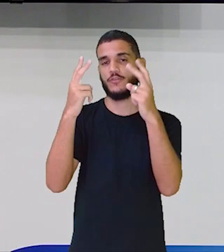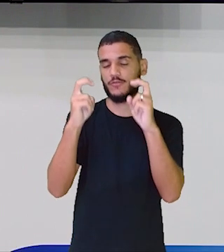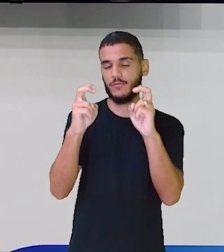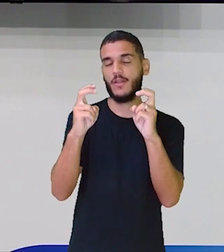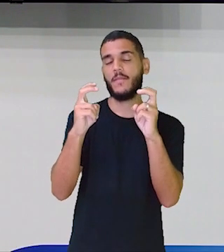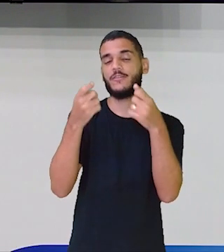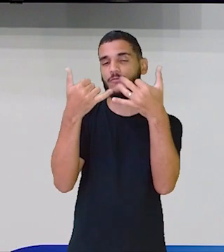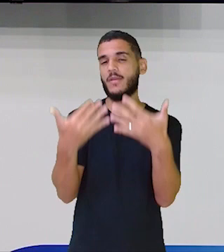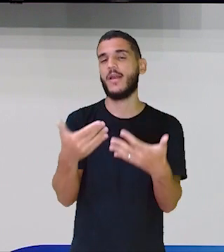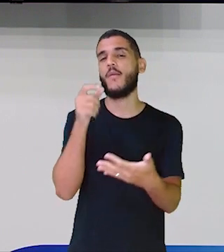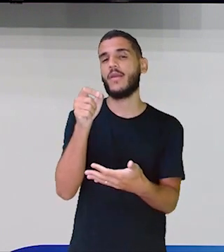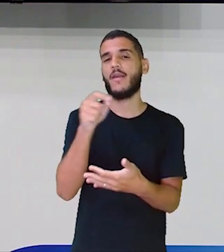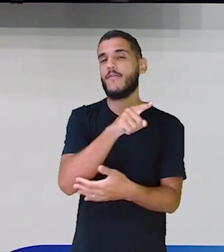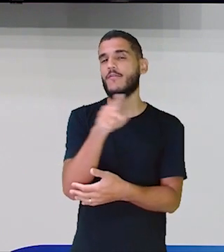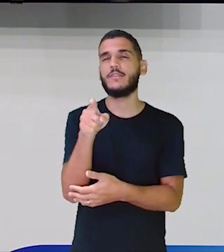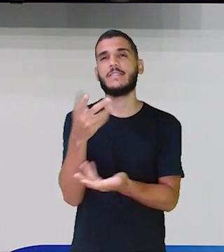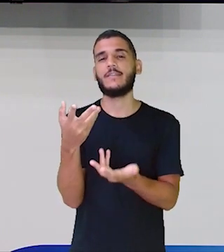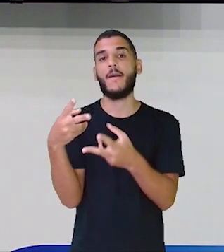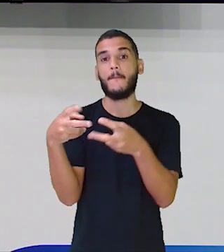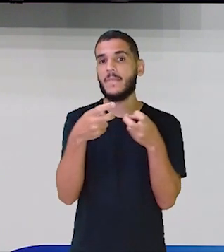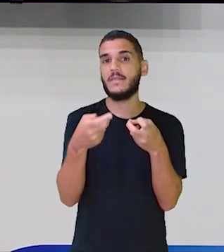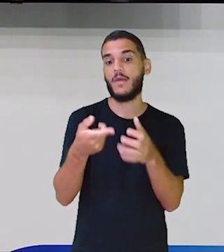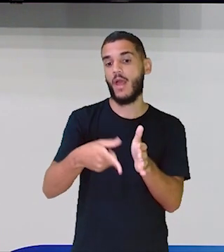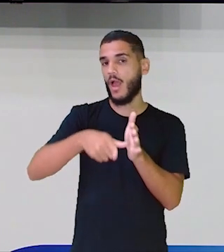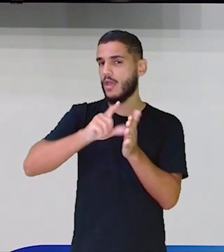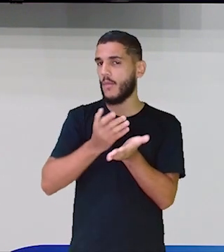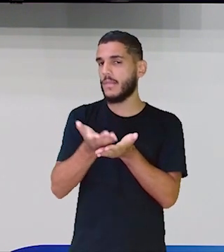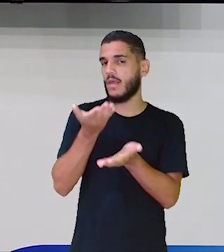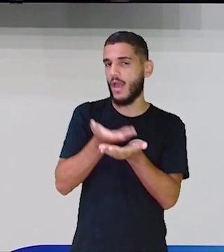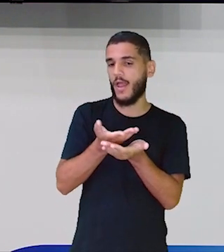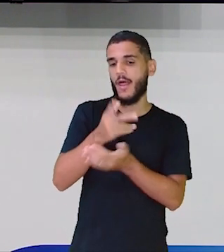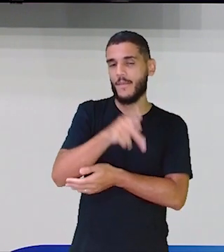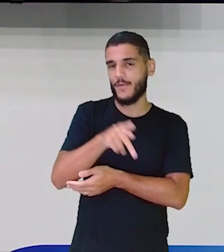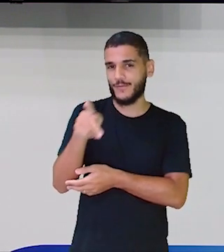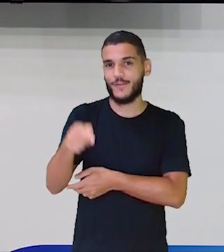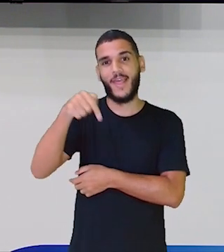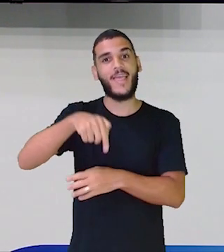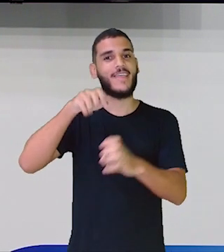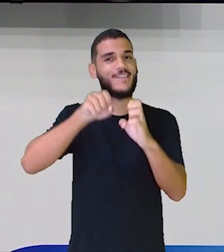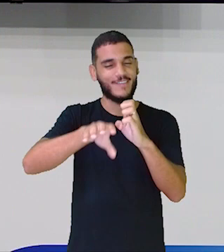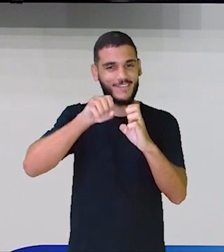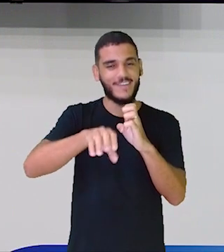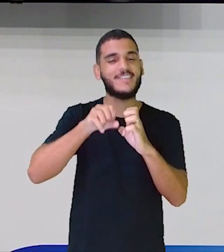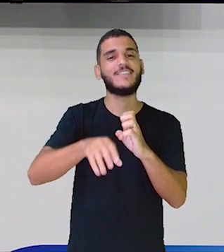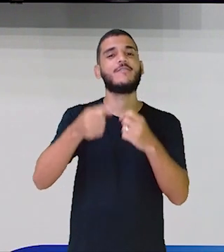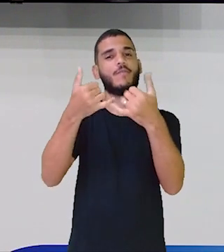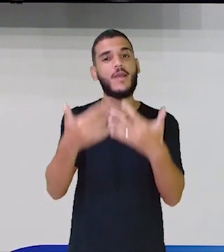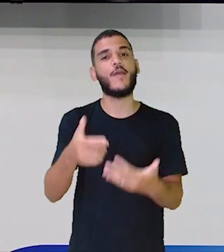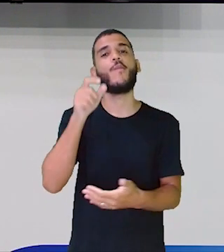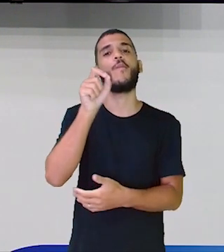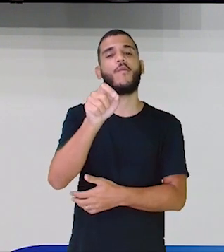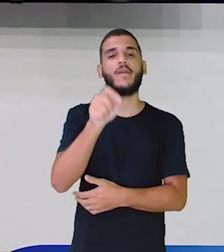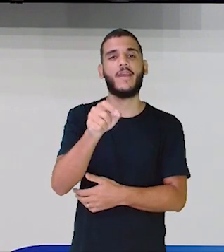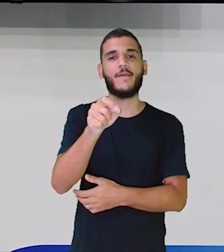como vocês viram aí na chamada da aula, as professoras aqui do Educa Recife falando,